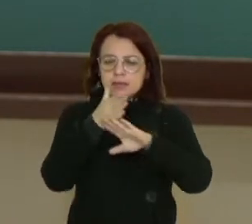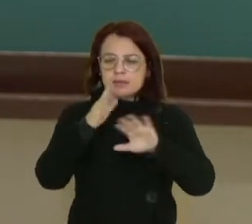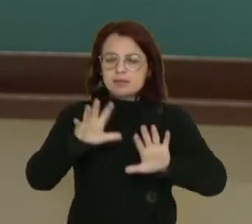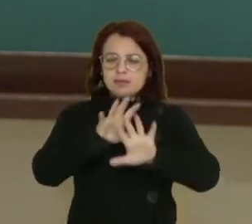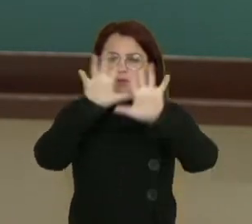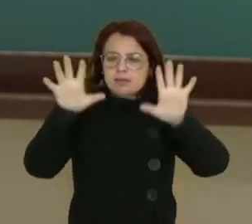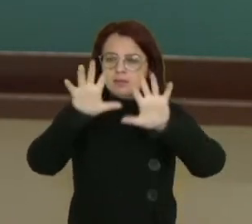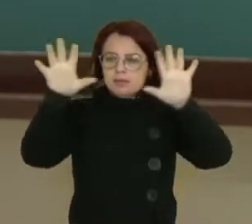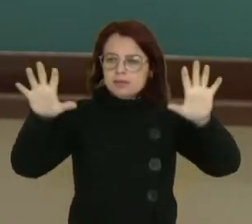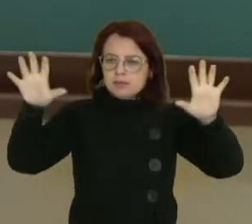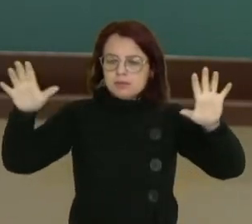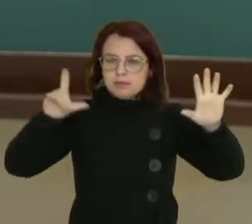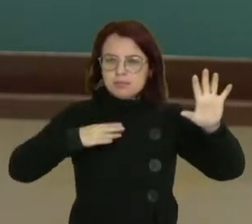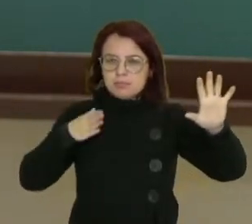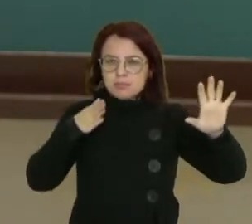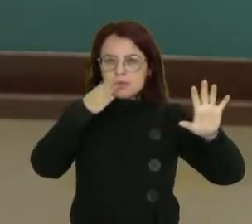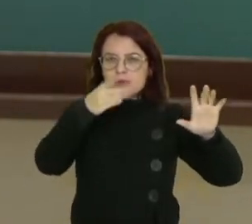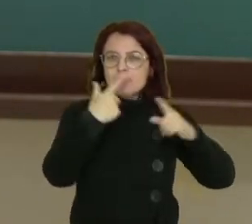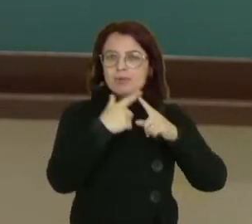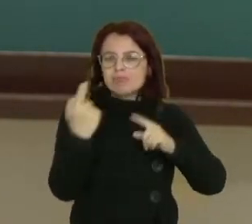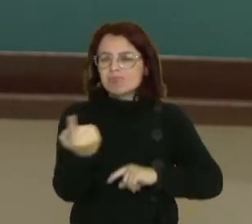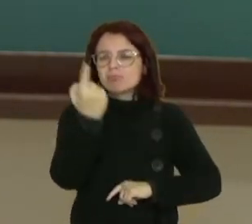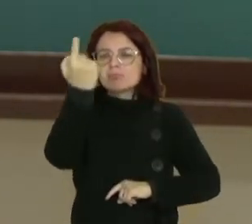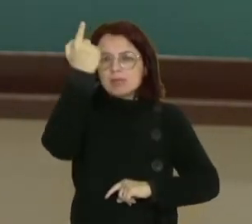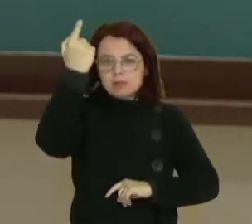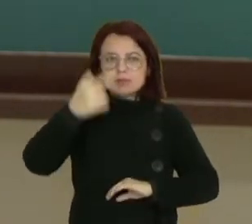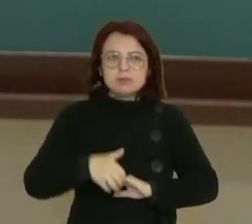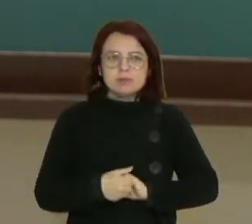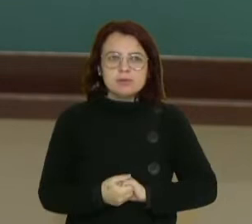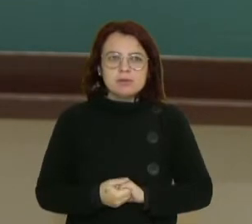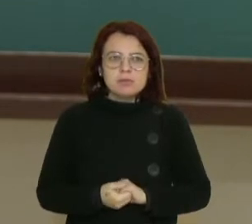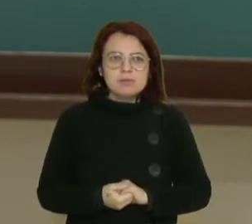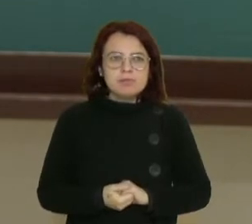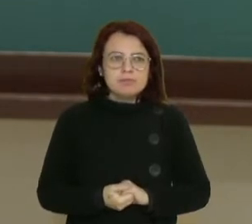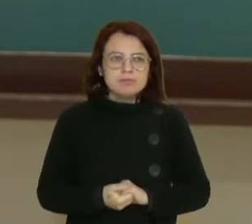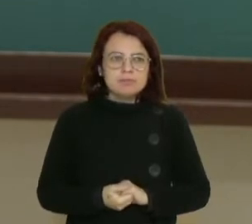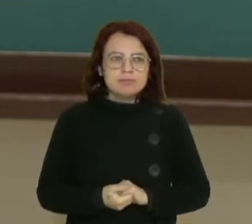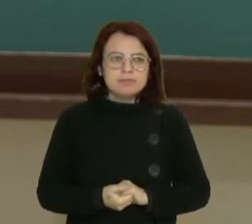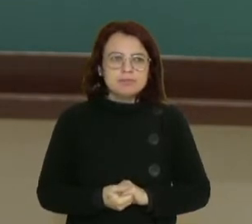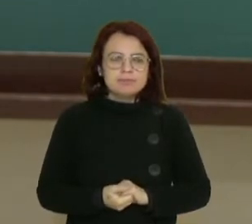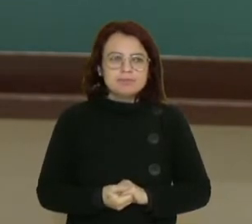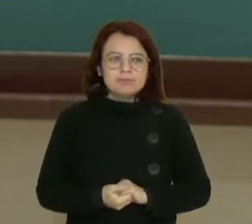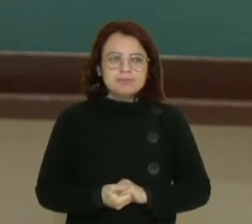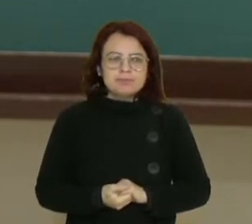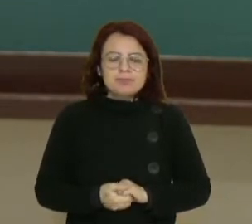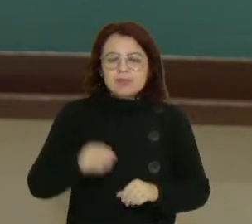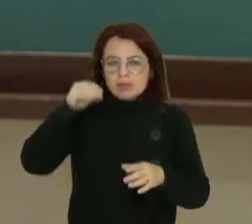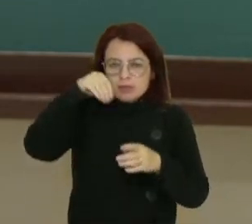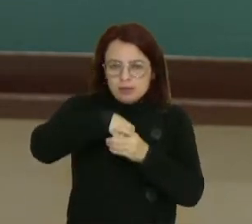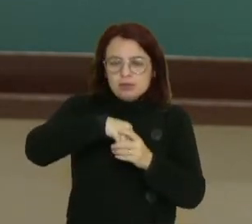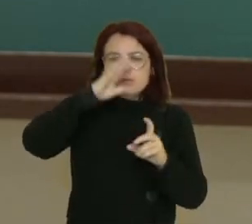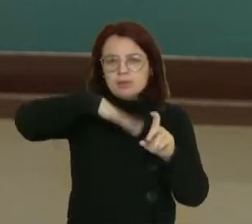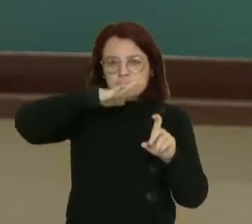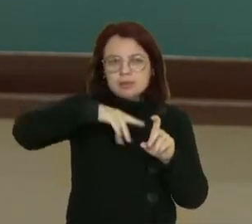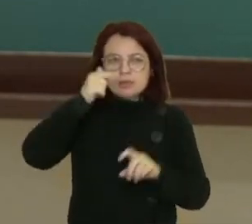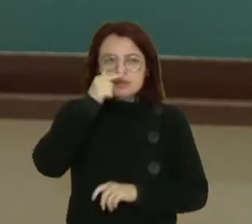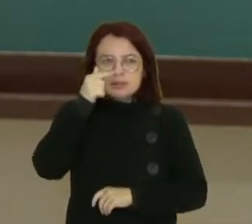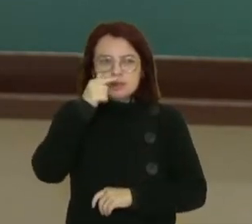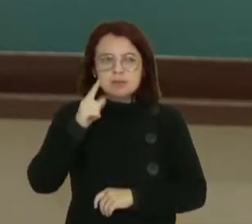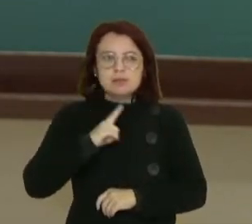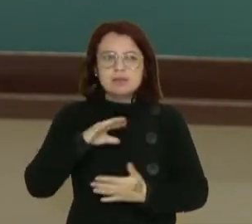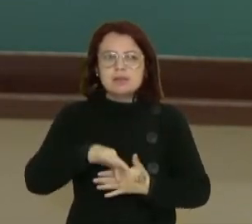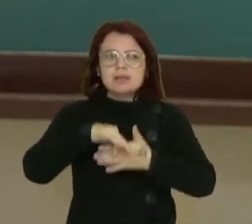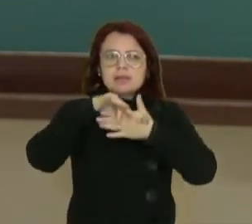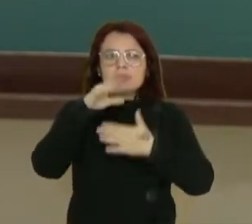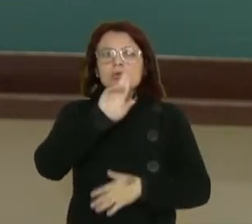o cume dessa montanha está sempre cercado de nuvens. Na mitologia grega, o líder deles